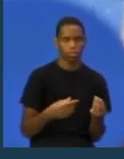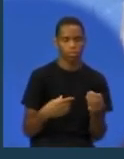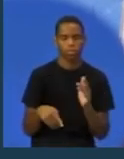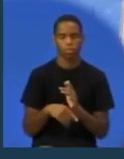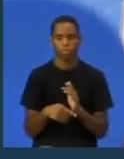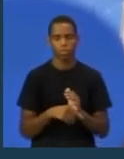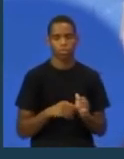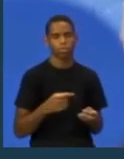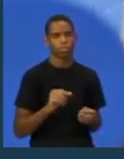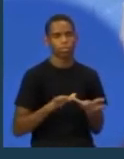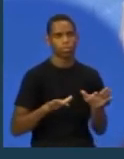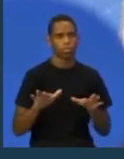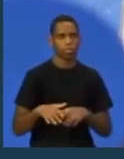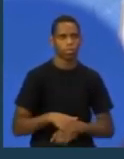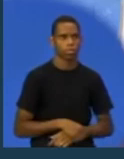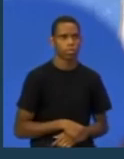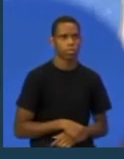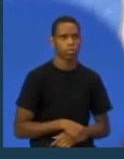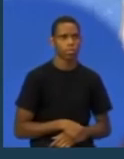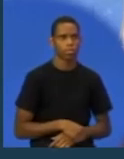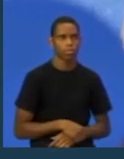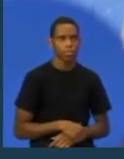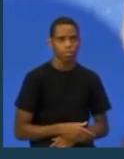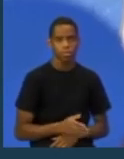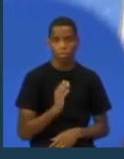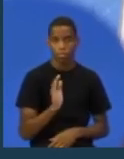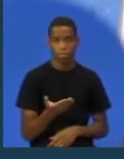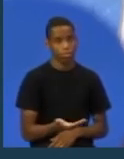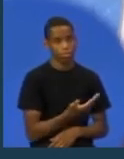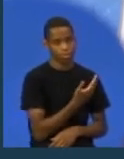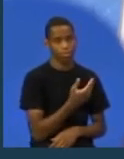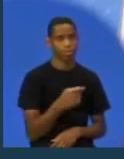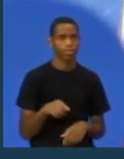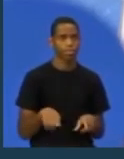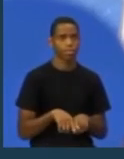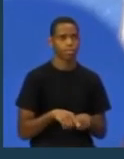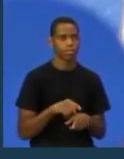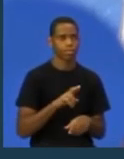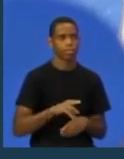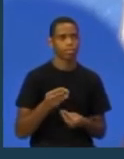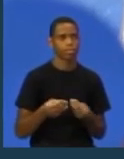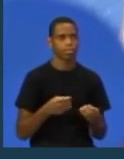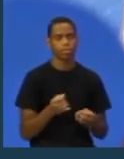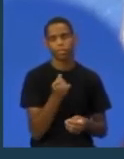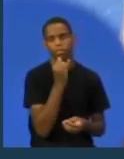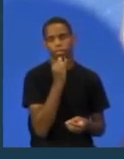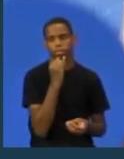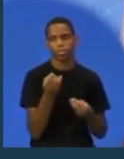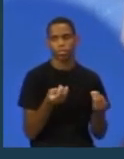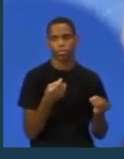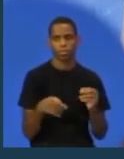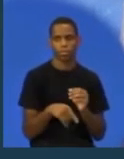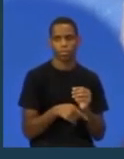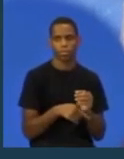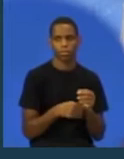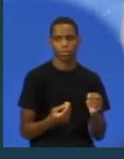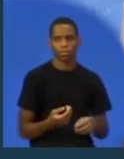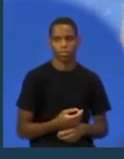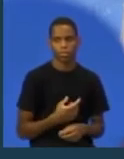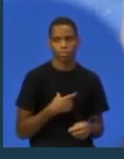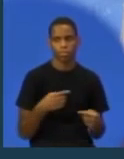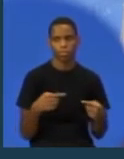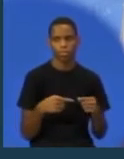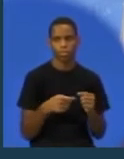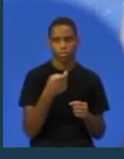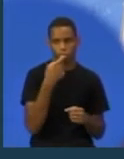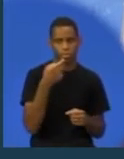o coeficiente de variação. Nesse caso, nós podemos dar aí um exemplo ainda em relação ao